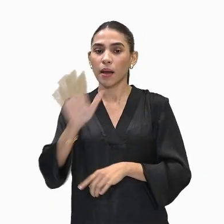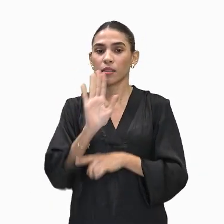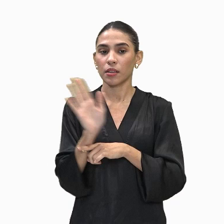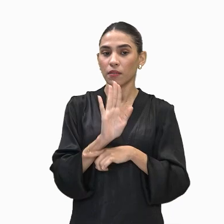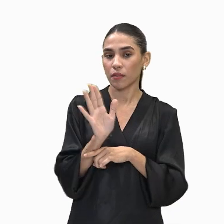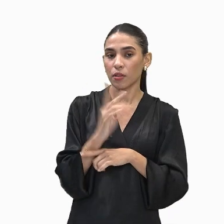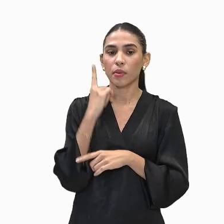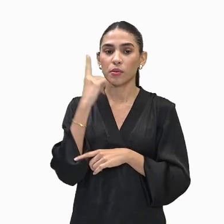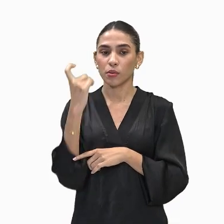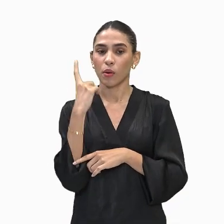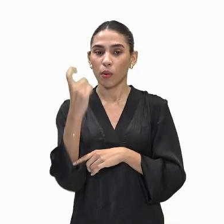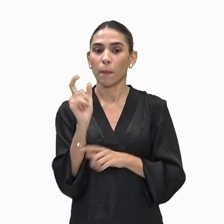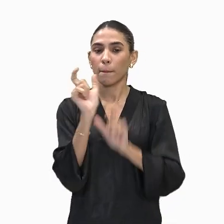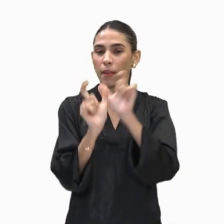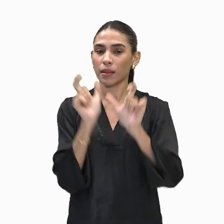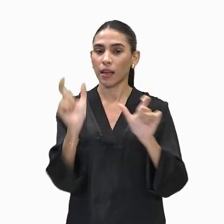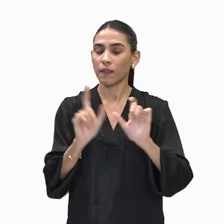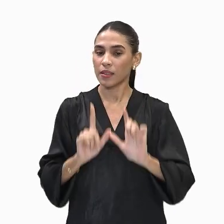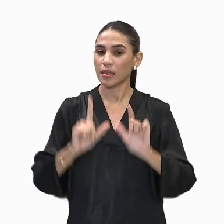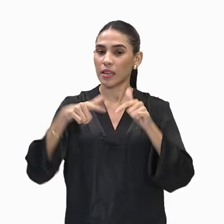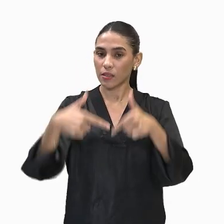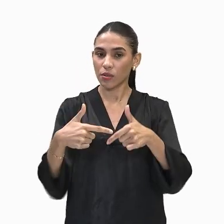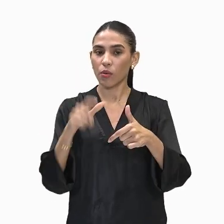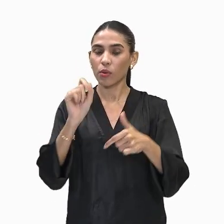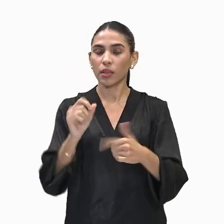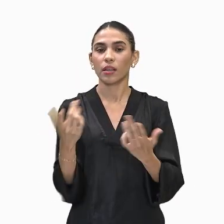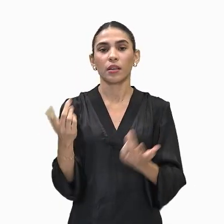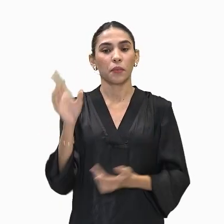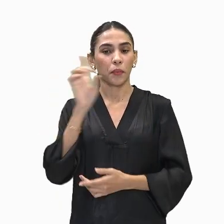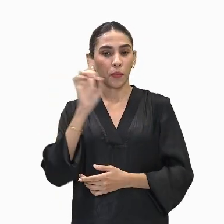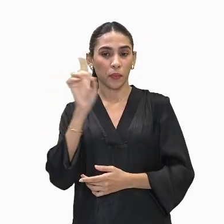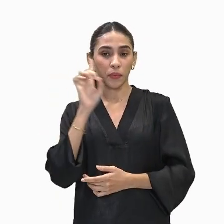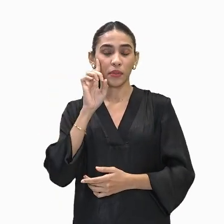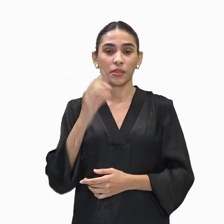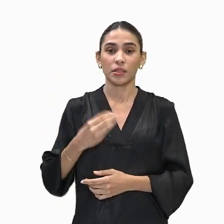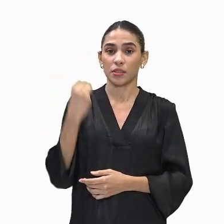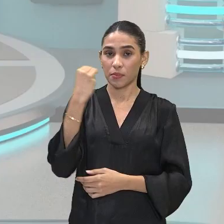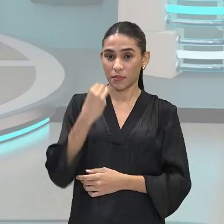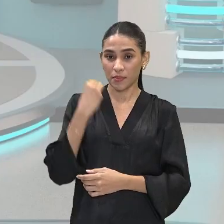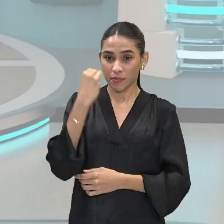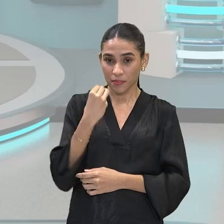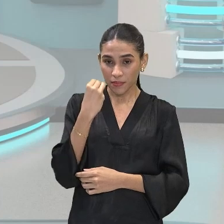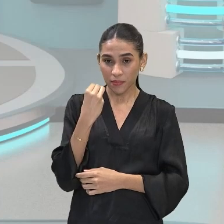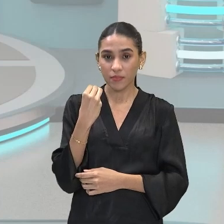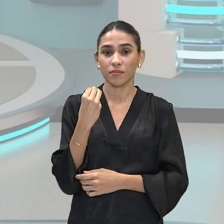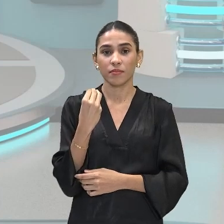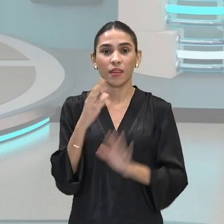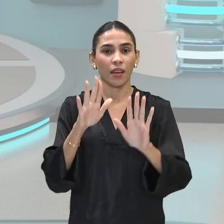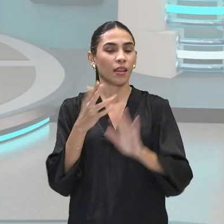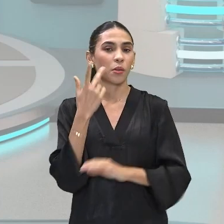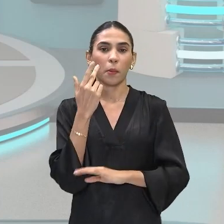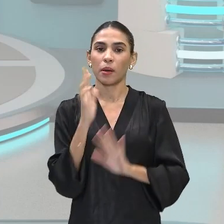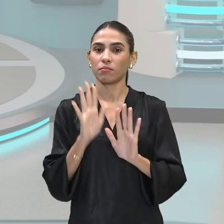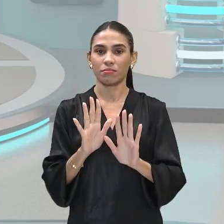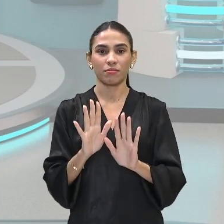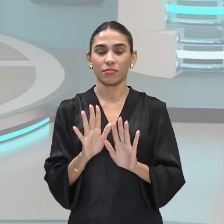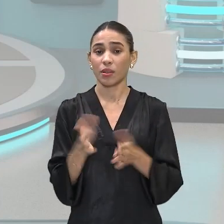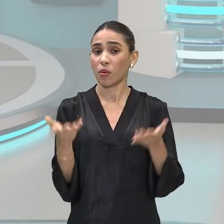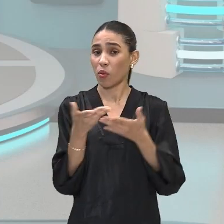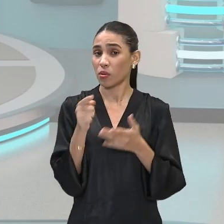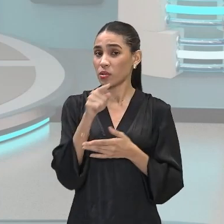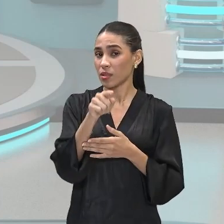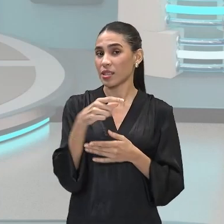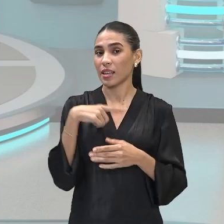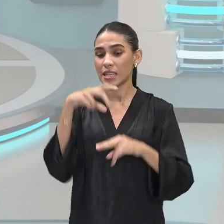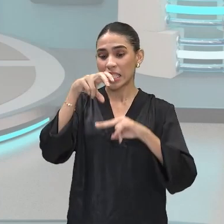sons, palavras e ações tornou-se uma vivência cotidiana. É comum, gente. Hoje, até quando você senta